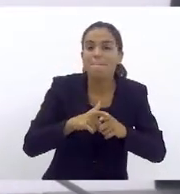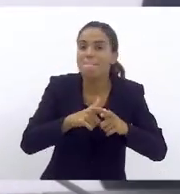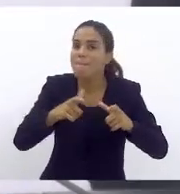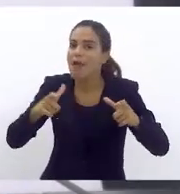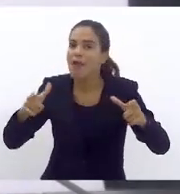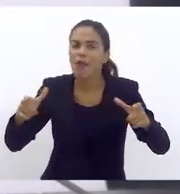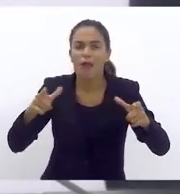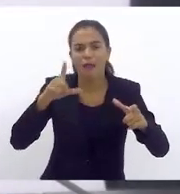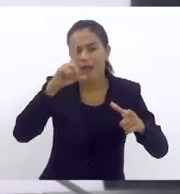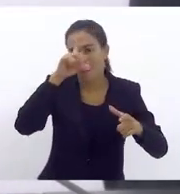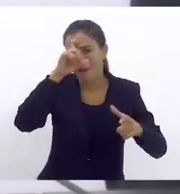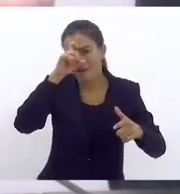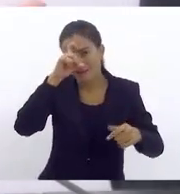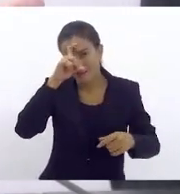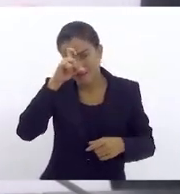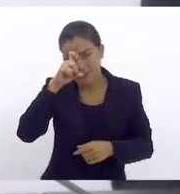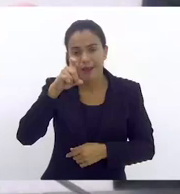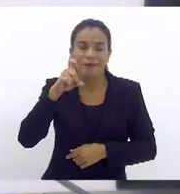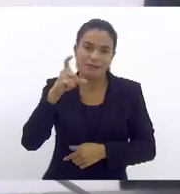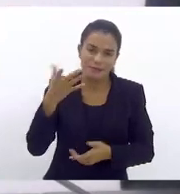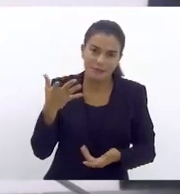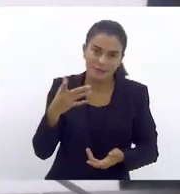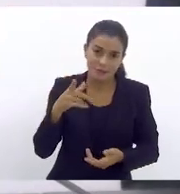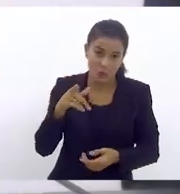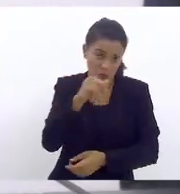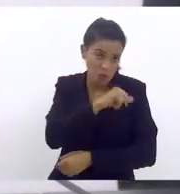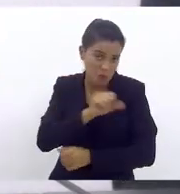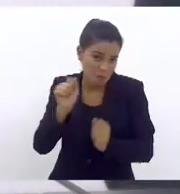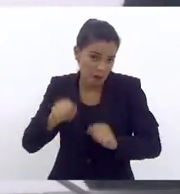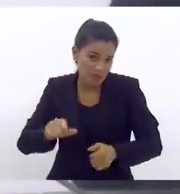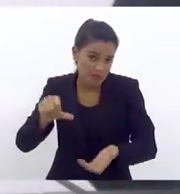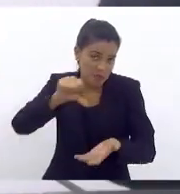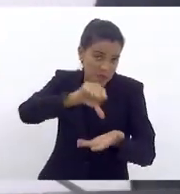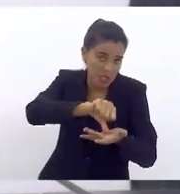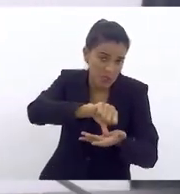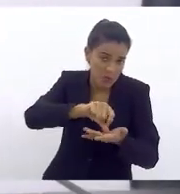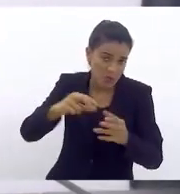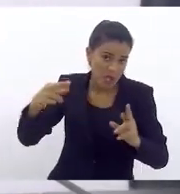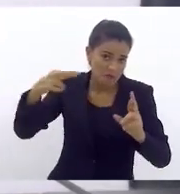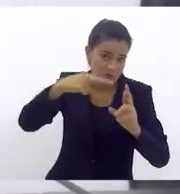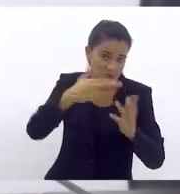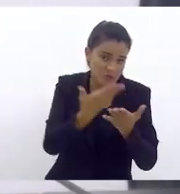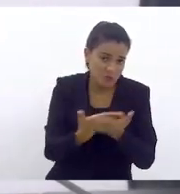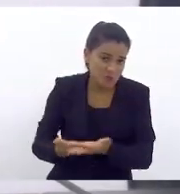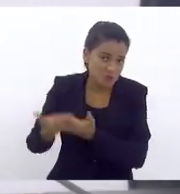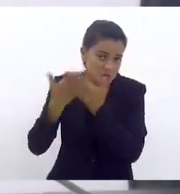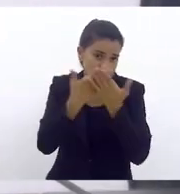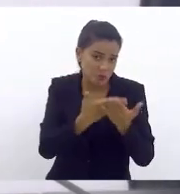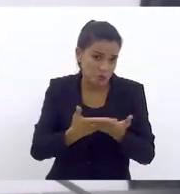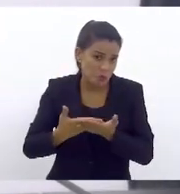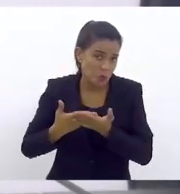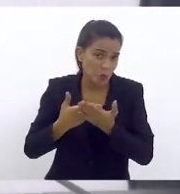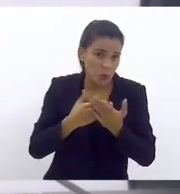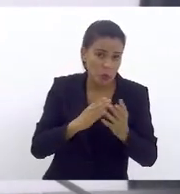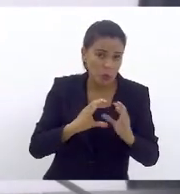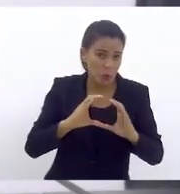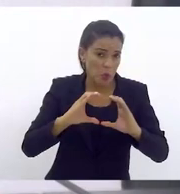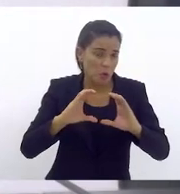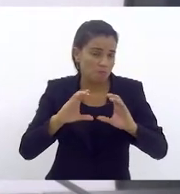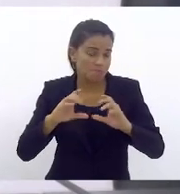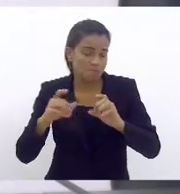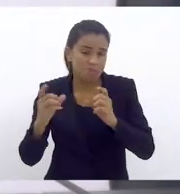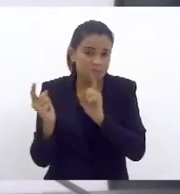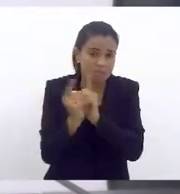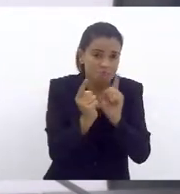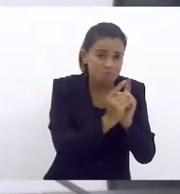hospitais o Brasil o Rio de Janeiro poderia ser um Centro de Estudos clínicos nós temos um setor privado importante aqui também com o corte poderia fazer